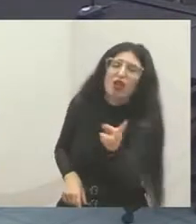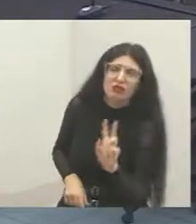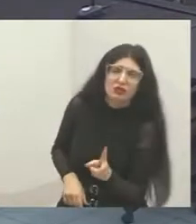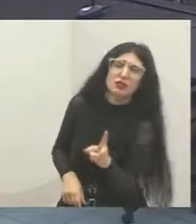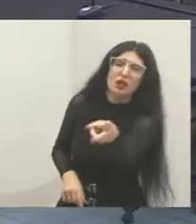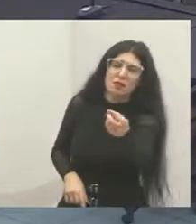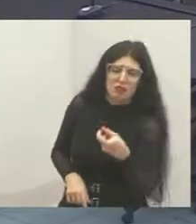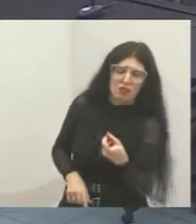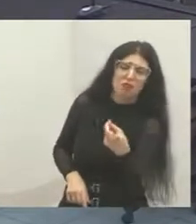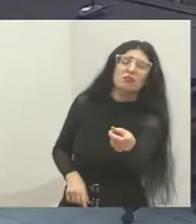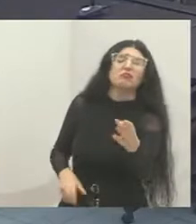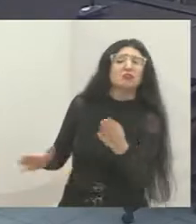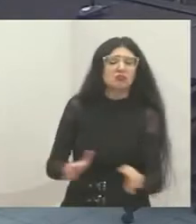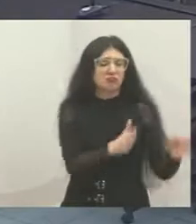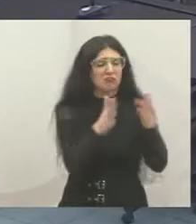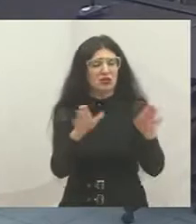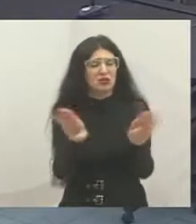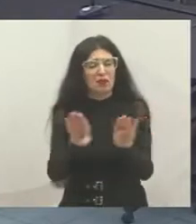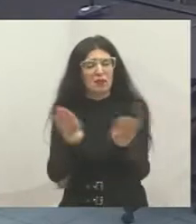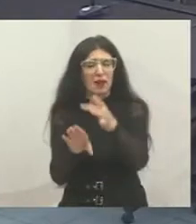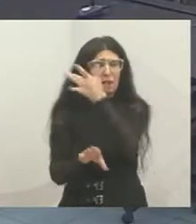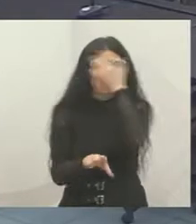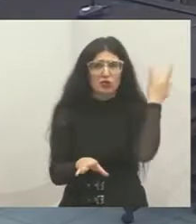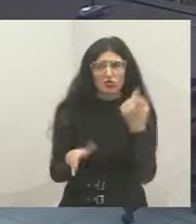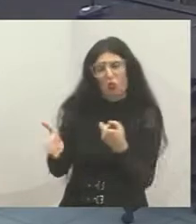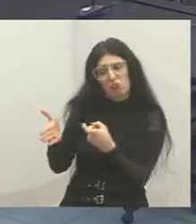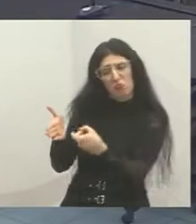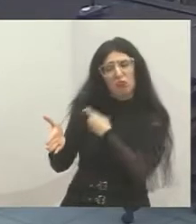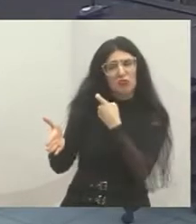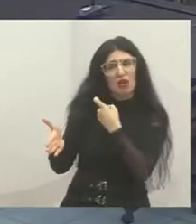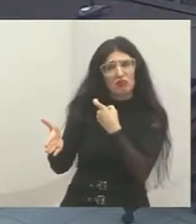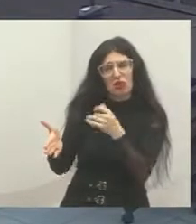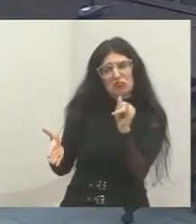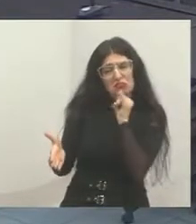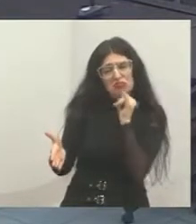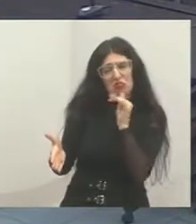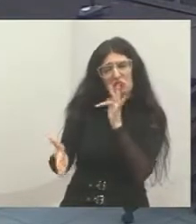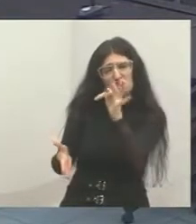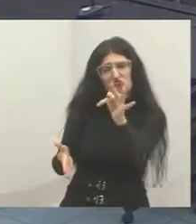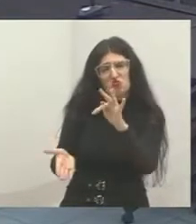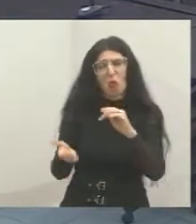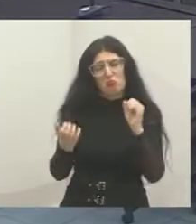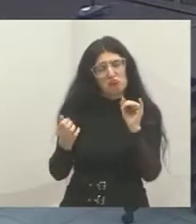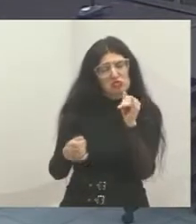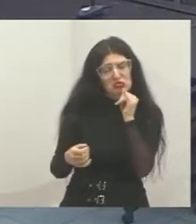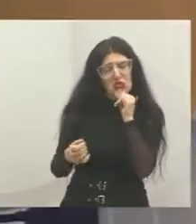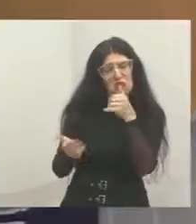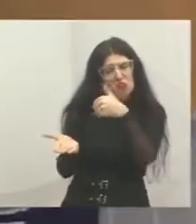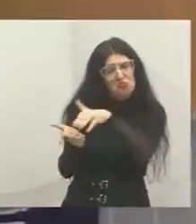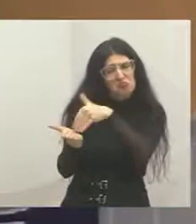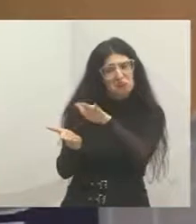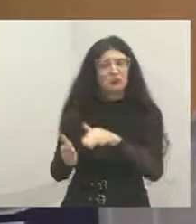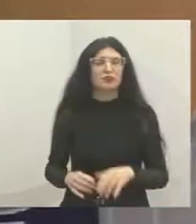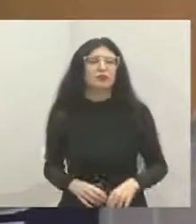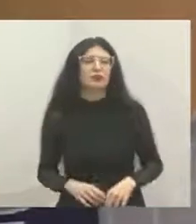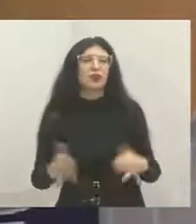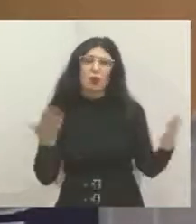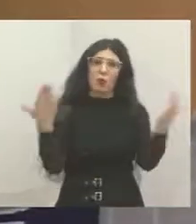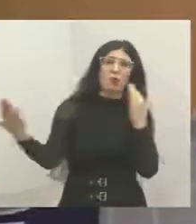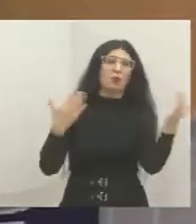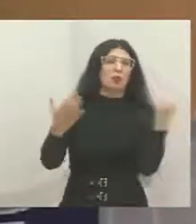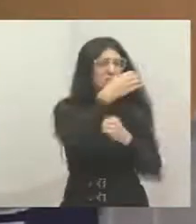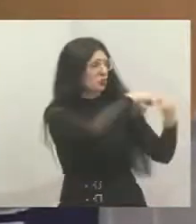melhor. Eu trouxe aqui a apresentação do quadrimestre do ano de 2019, né, que é o comparativo de 2019